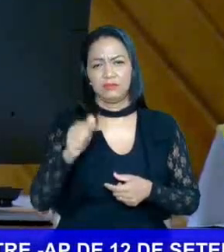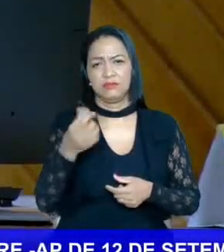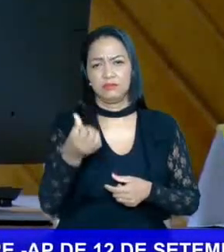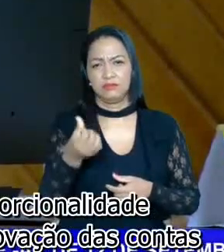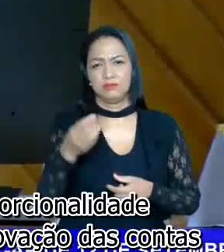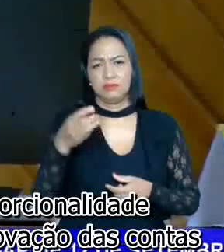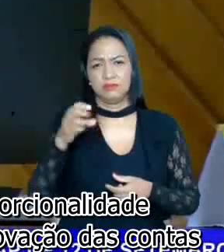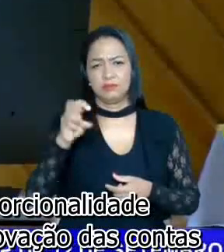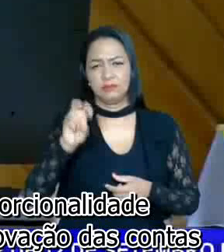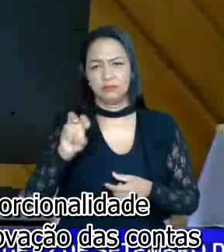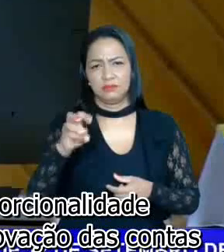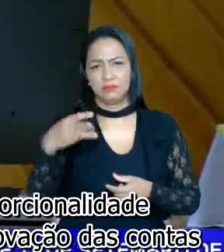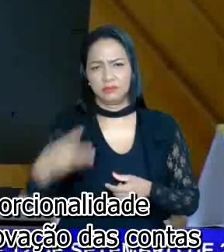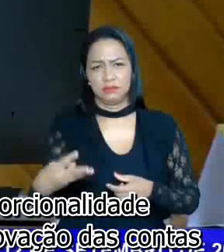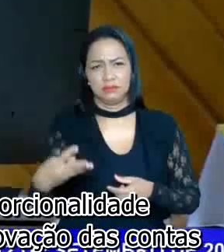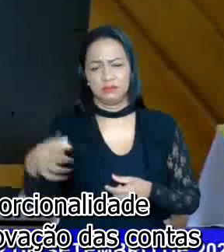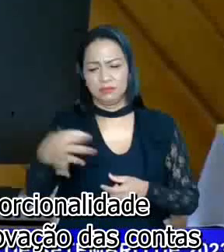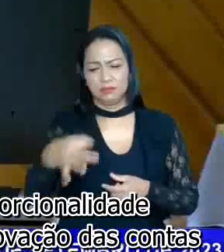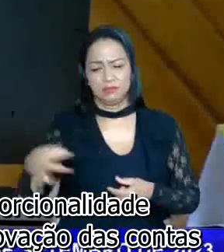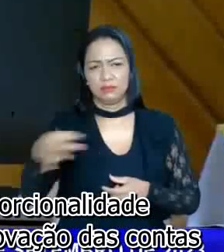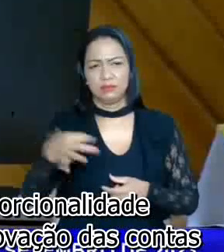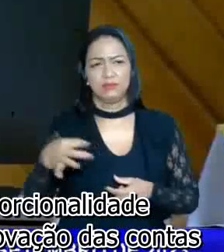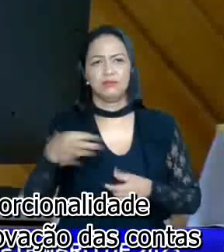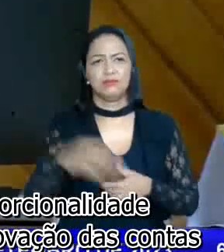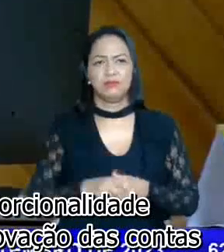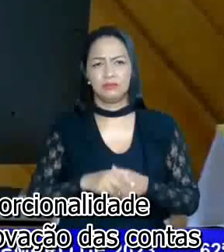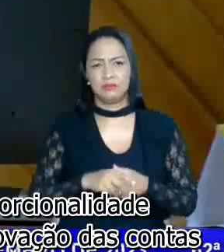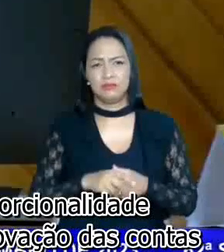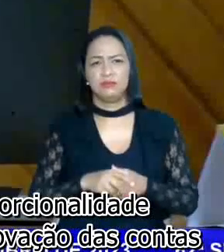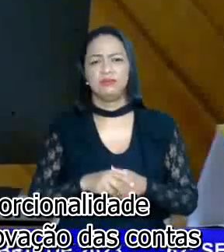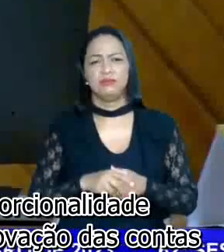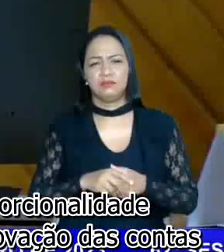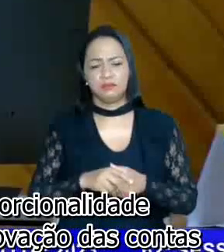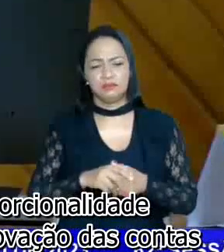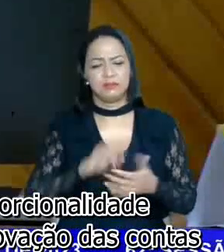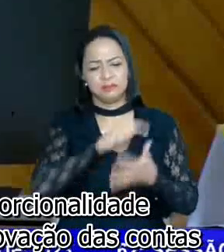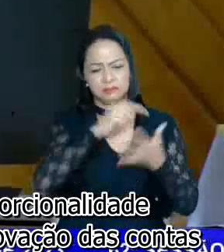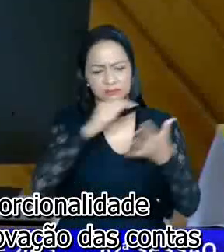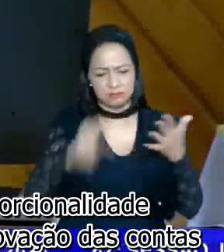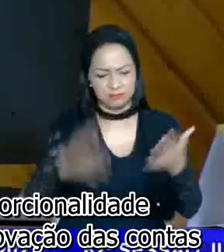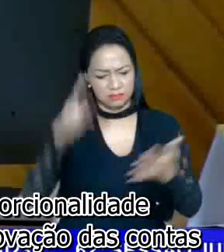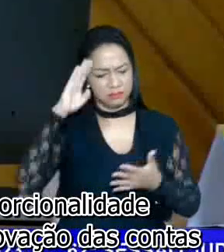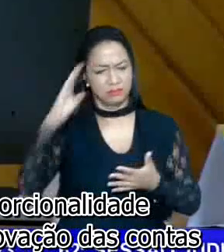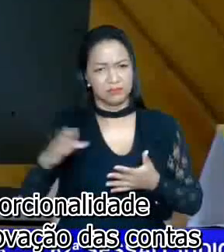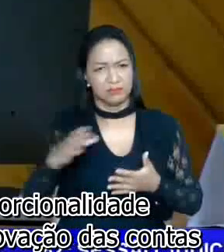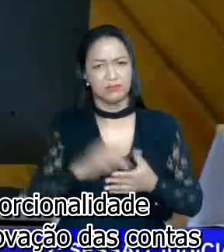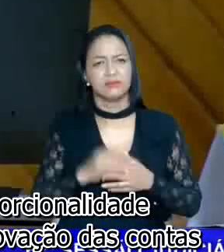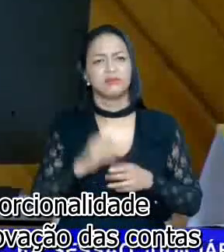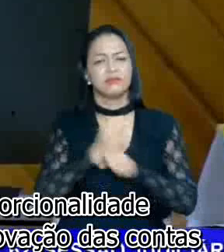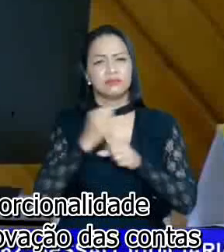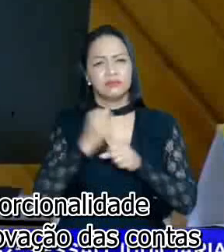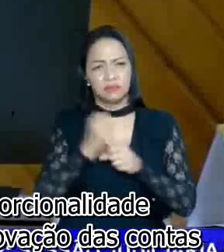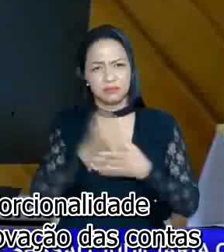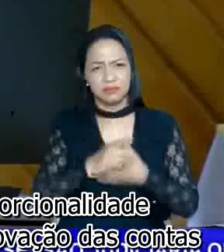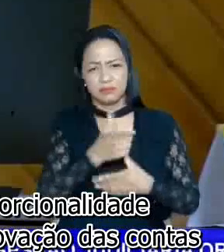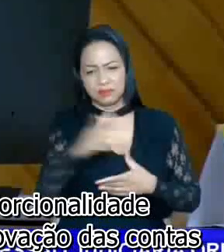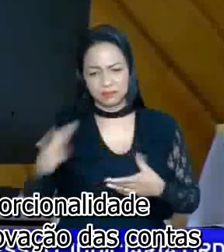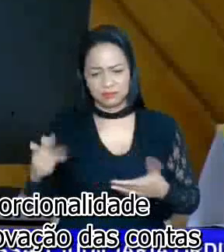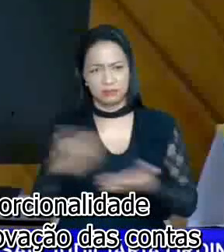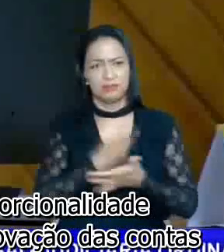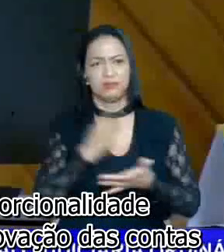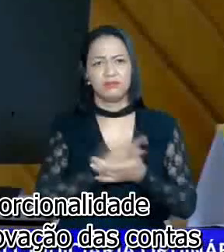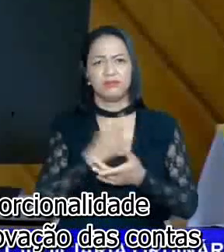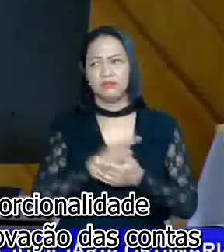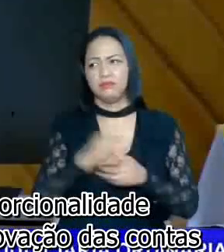126.673,53. Portanto, aplicando-se aqui os princípios de razoabilidade e proporcionalidade, conclui-se que essa irregularidade ela não enseja